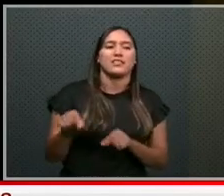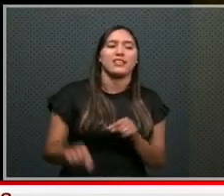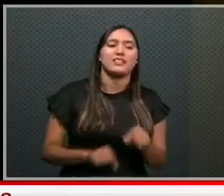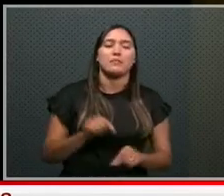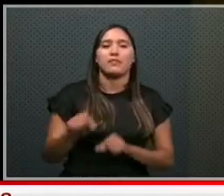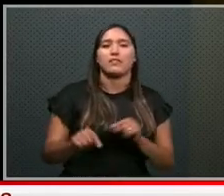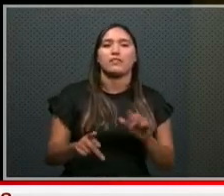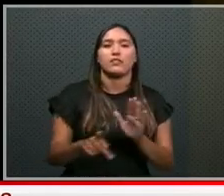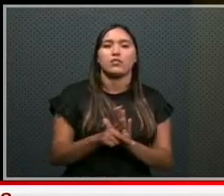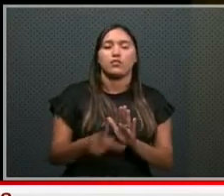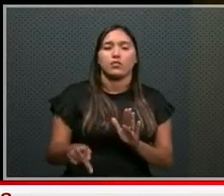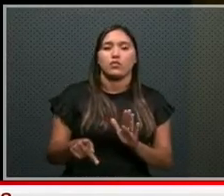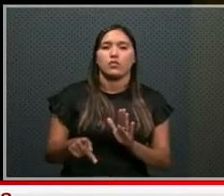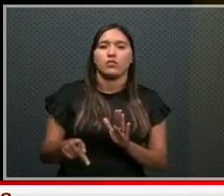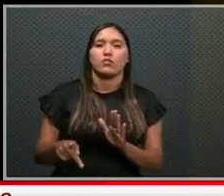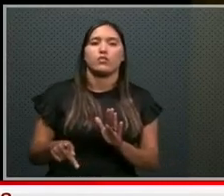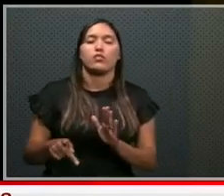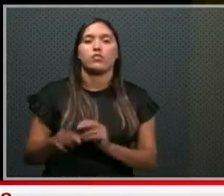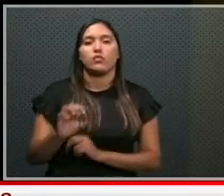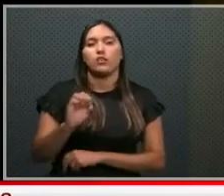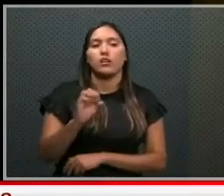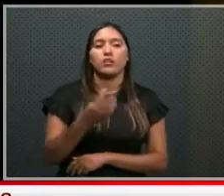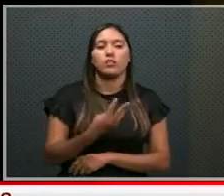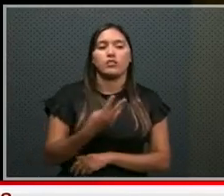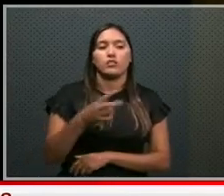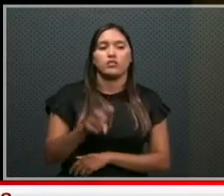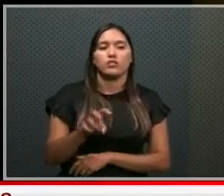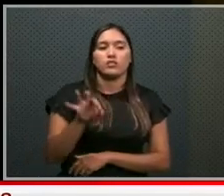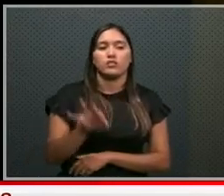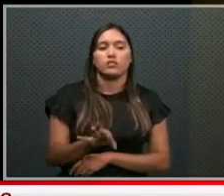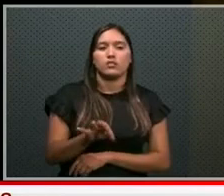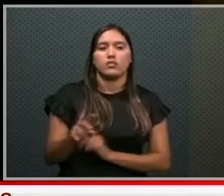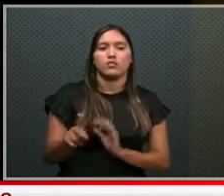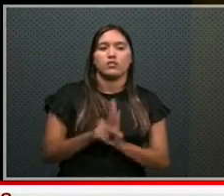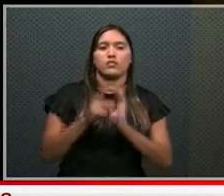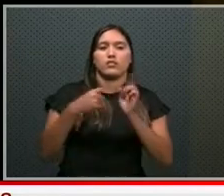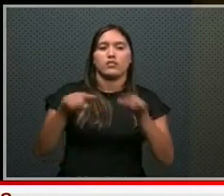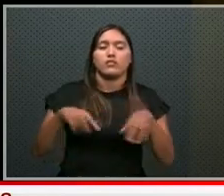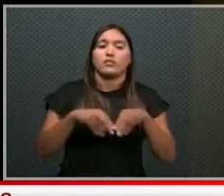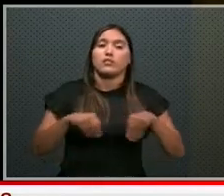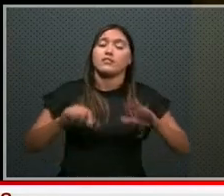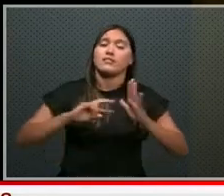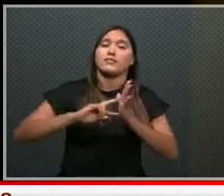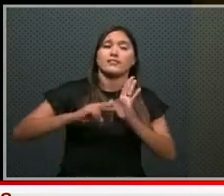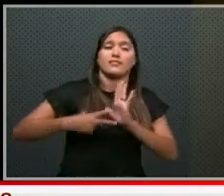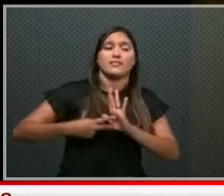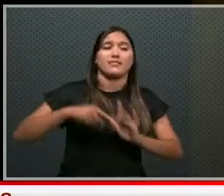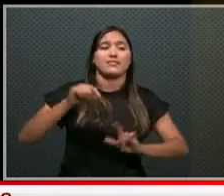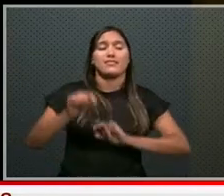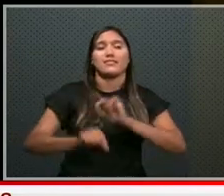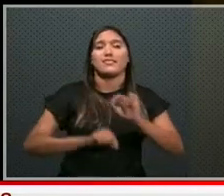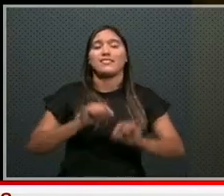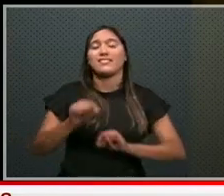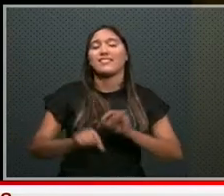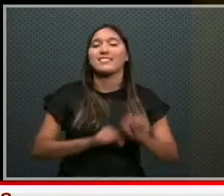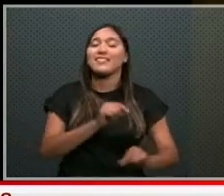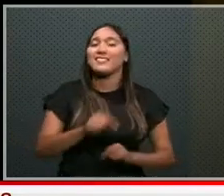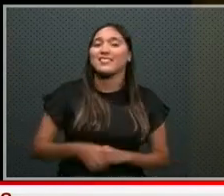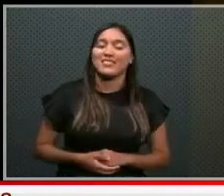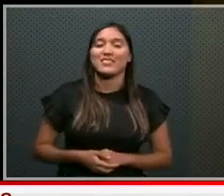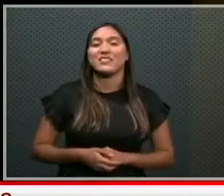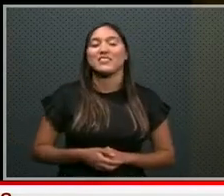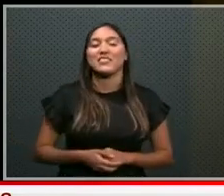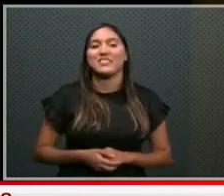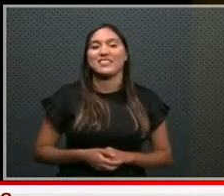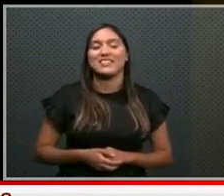produtiva até 35% nosso território O que quer dizer que 65% é reserva